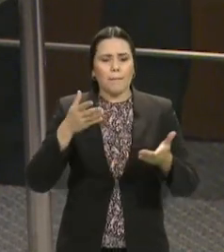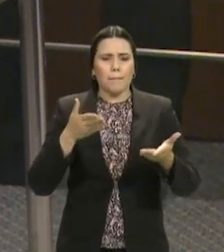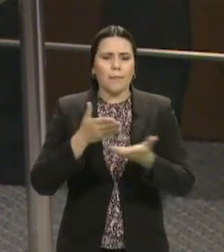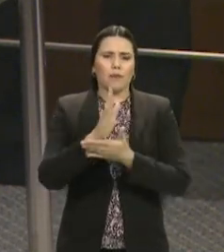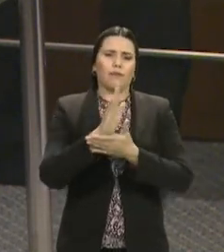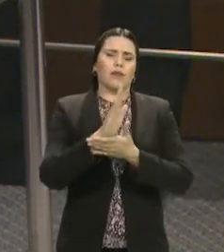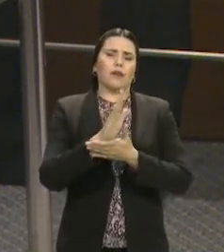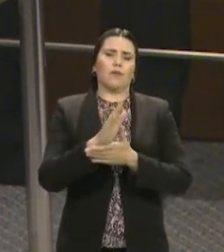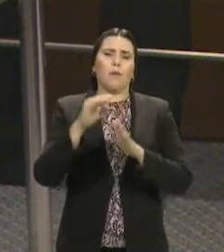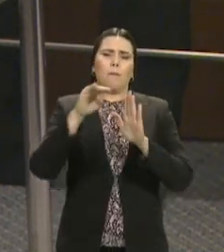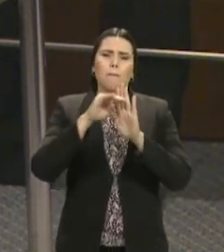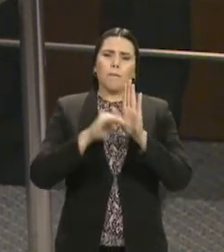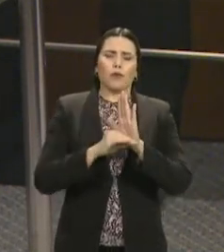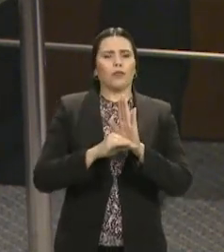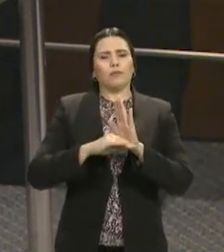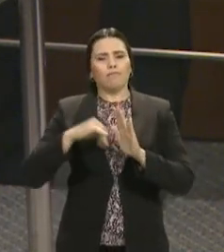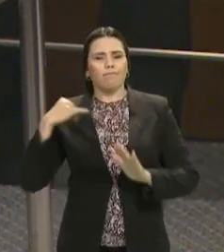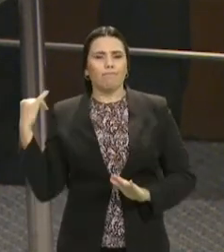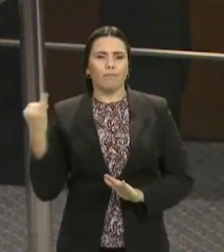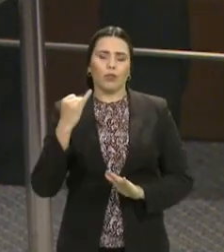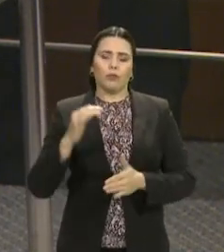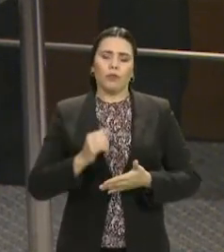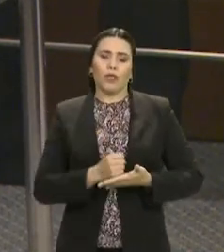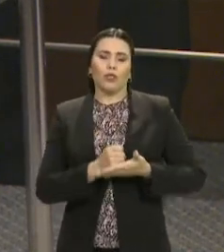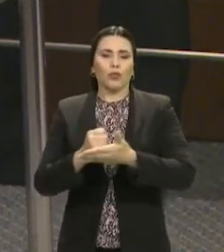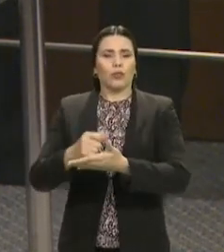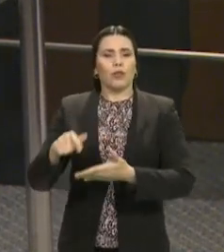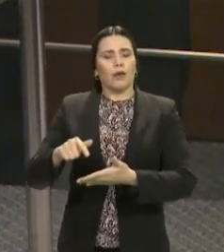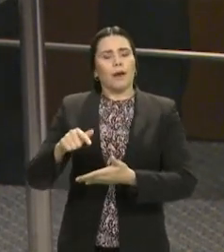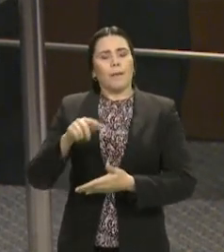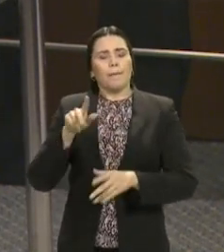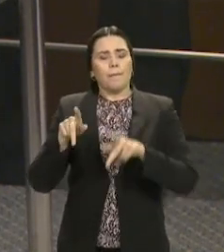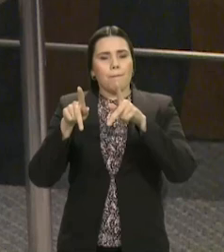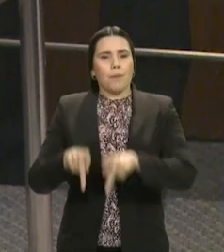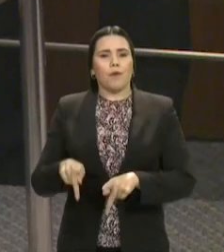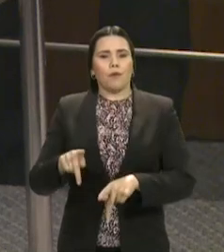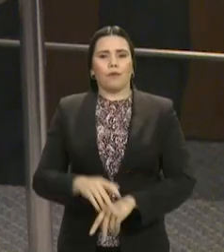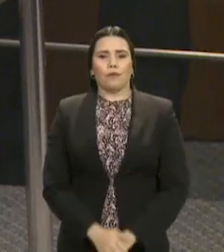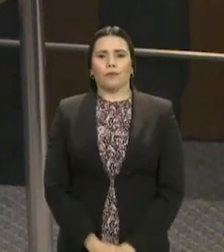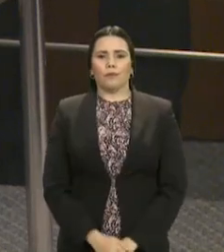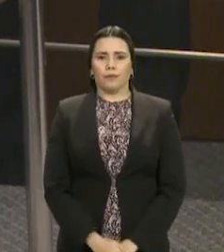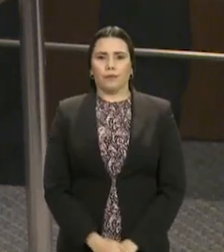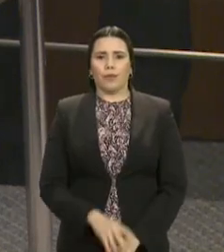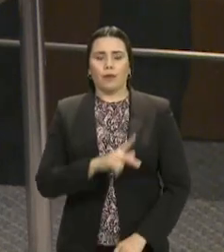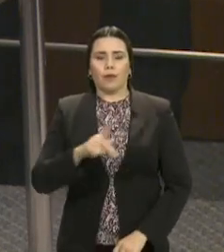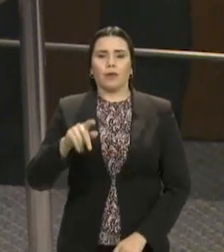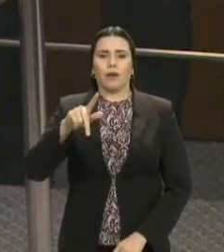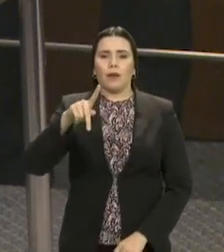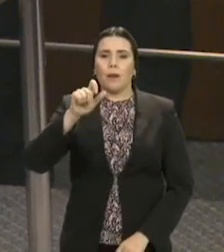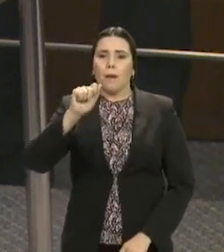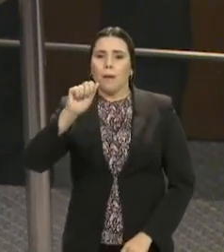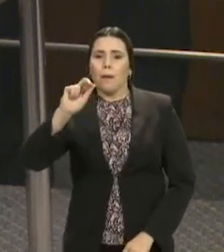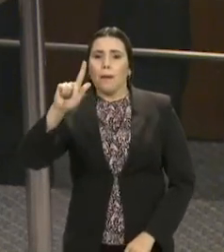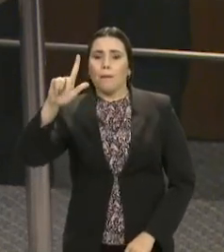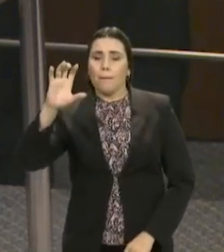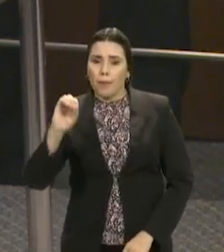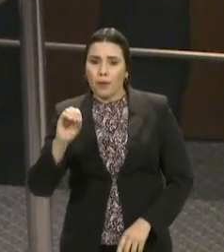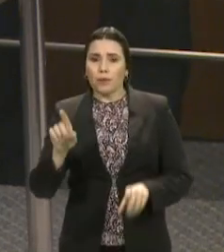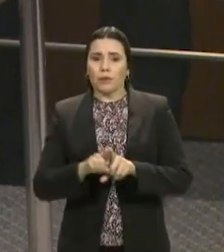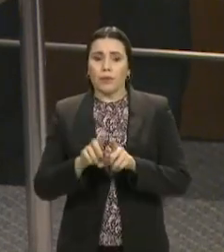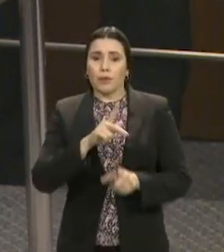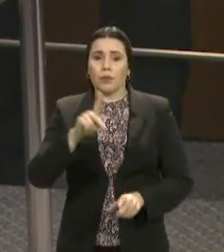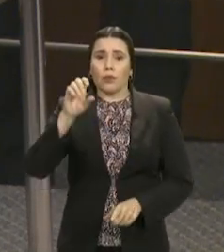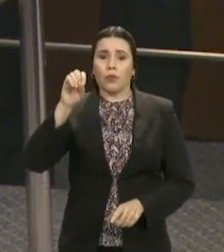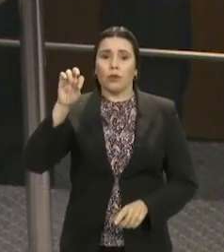população. Quero aqui, presidente Dorival, presidente Paulo Velho, dizer a vocês, assim como dirijo também a meu